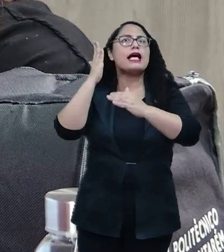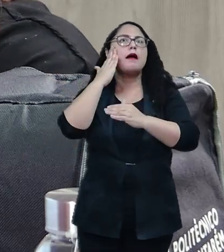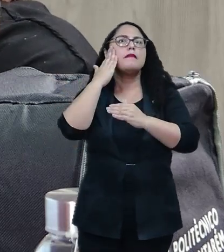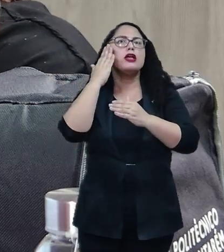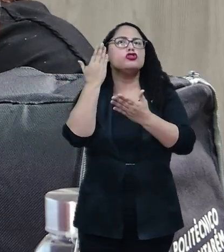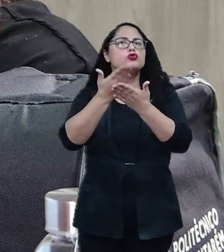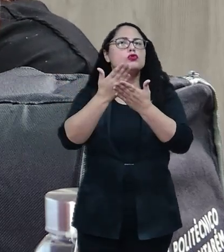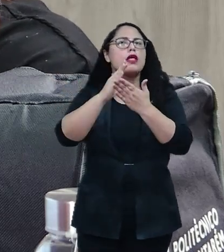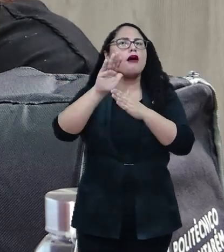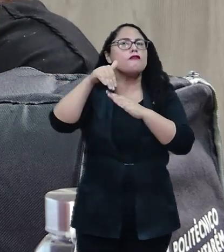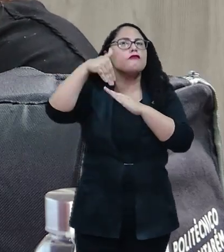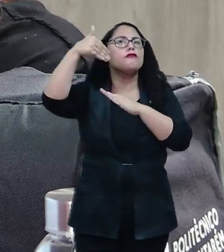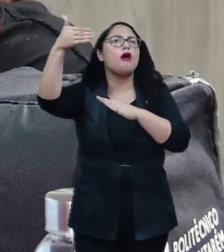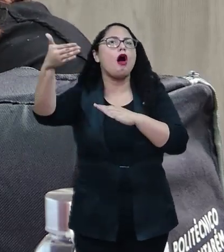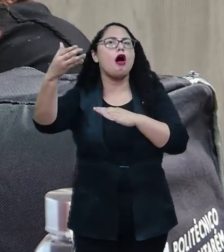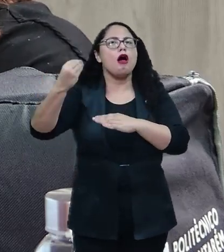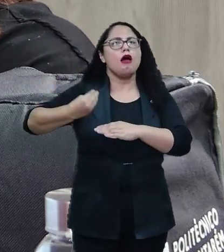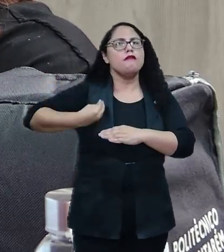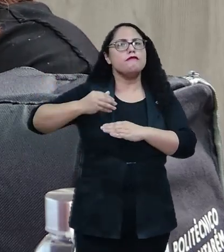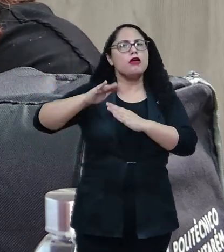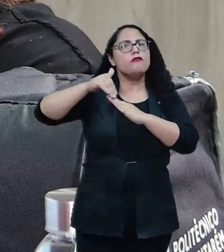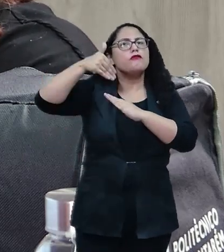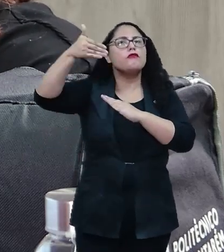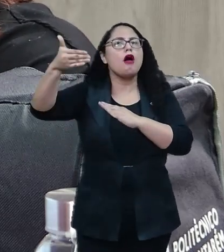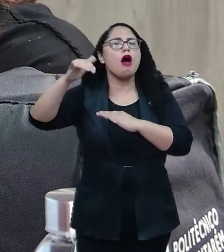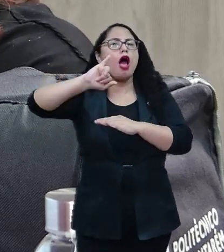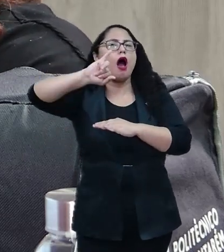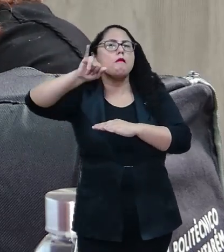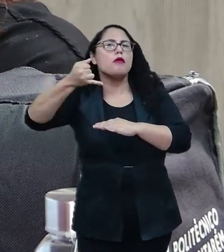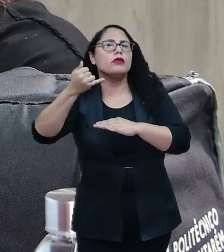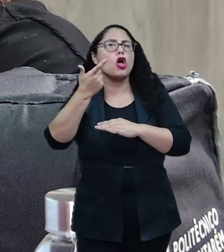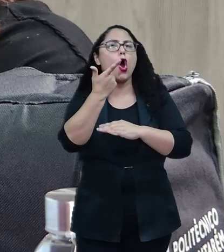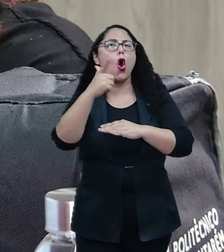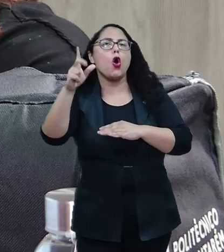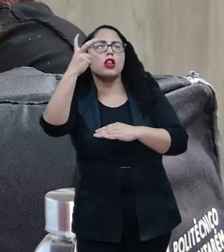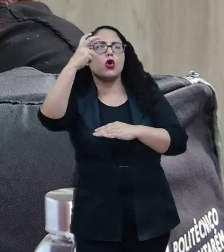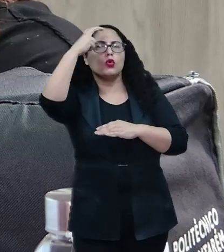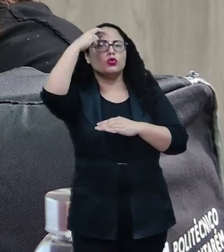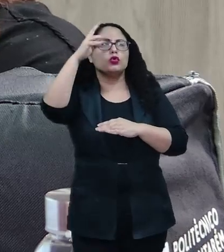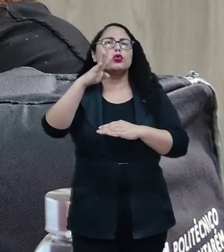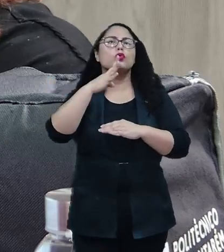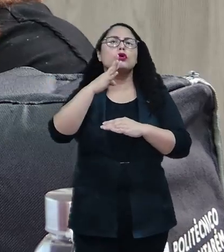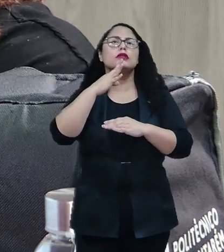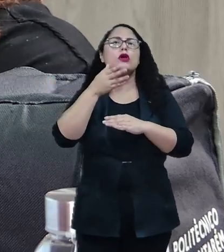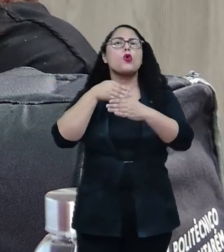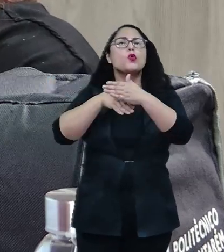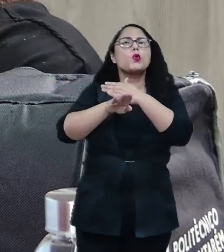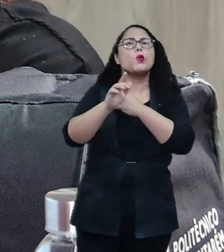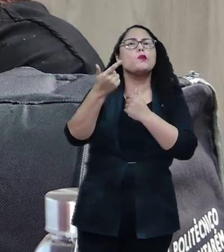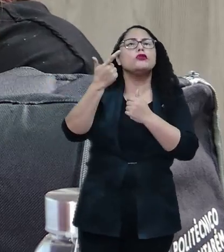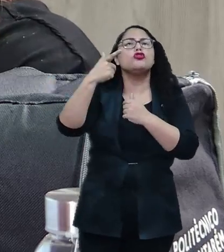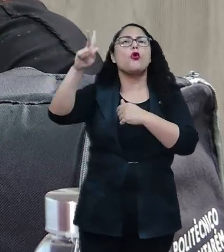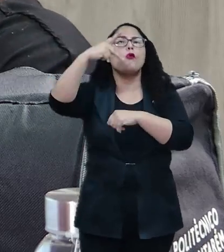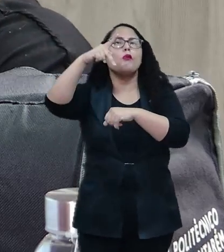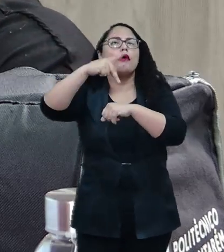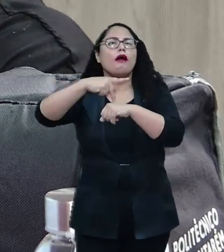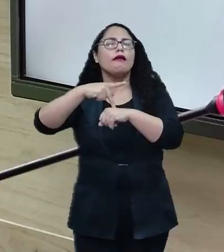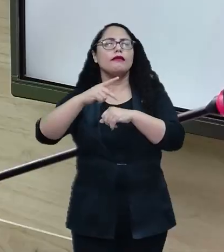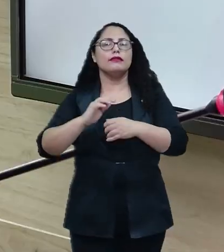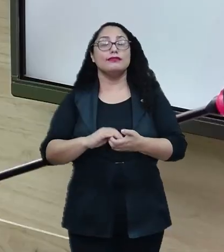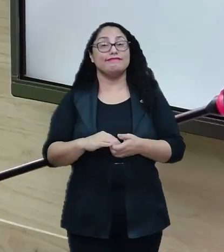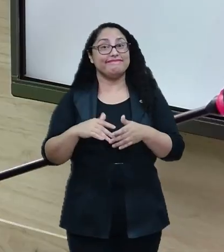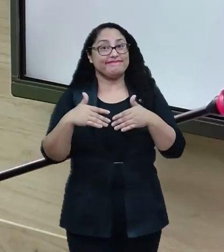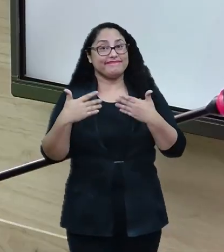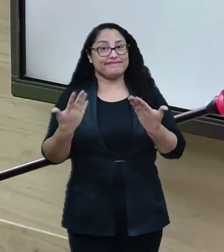estudar fora, de morar fora, de aproveitar outra cultura, conhecer os costumes de lá, enfim?